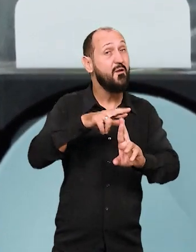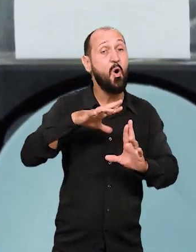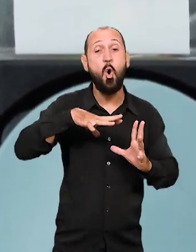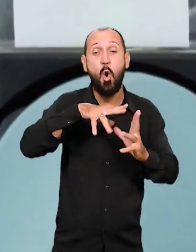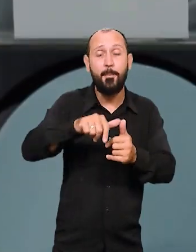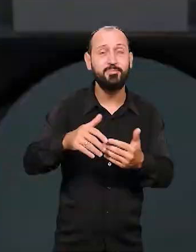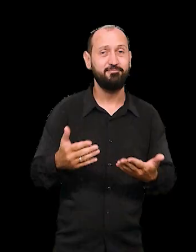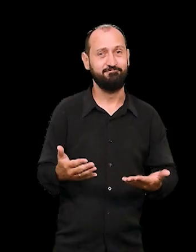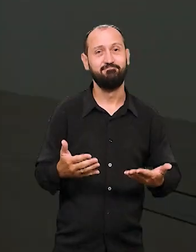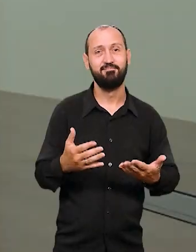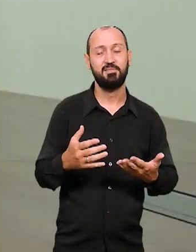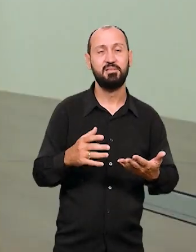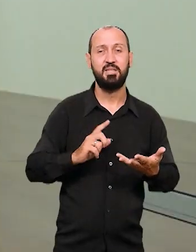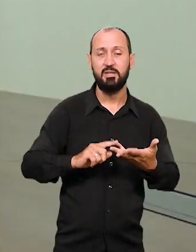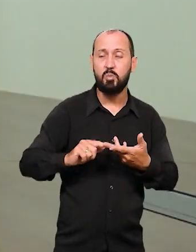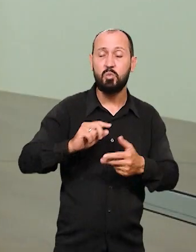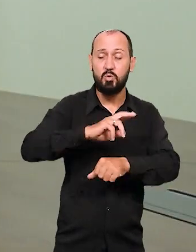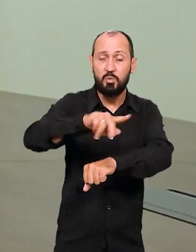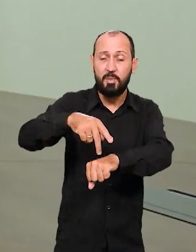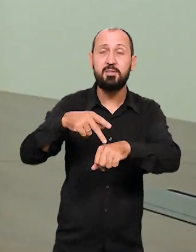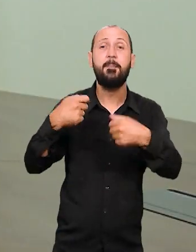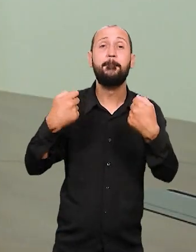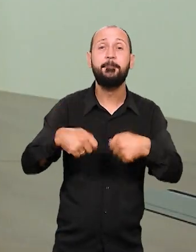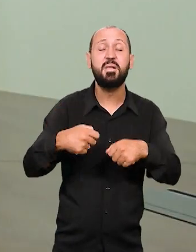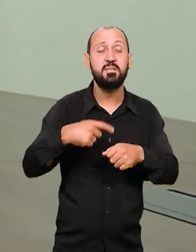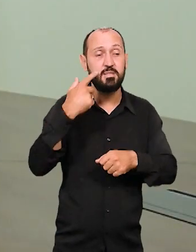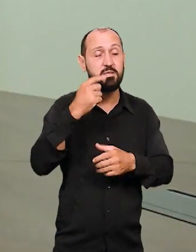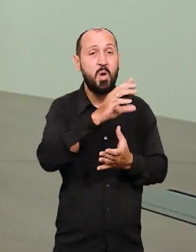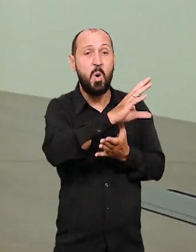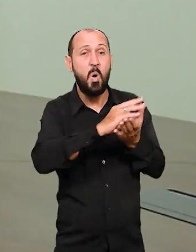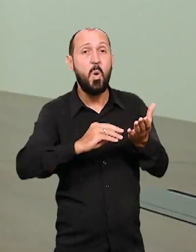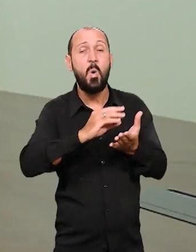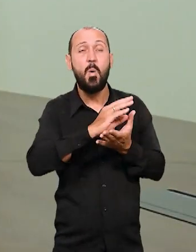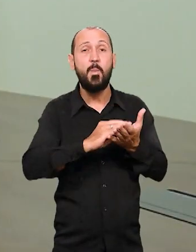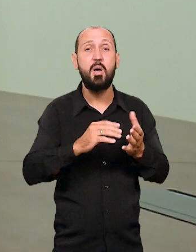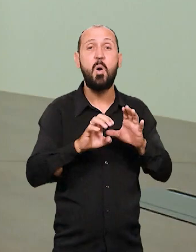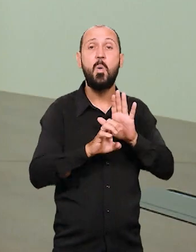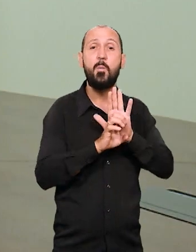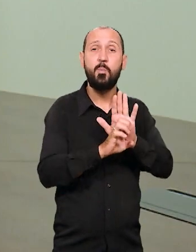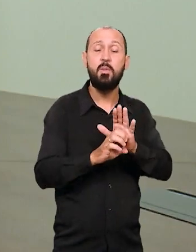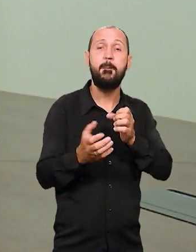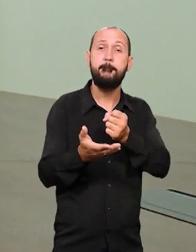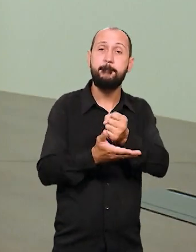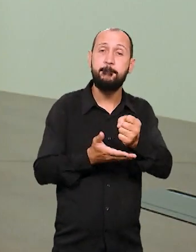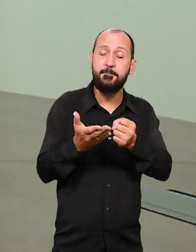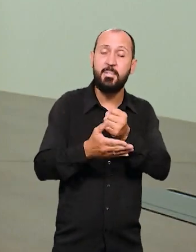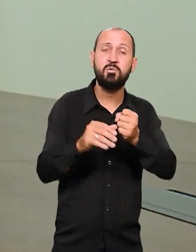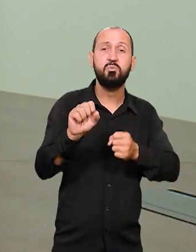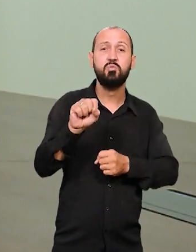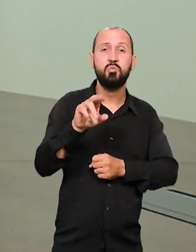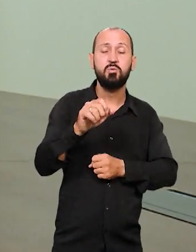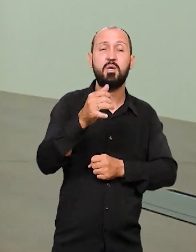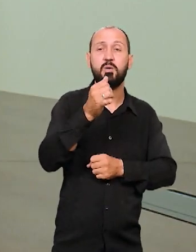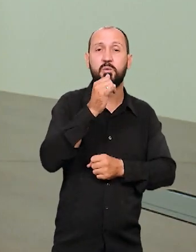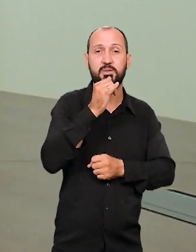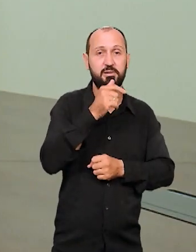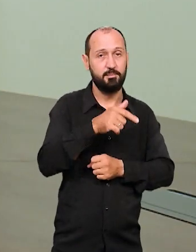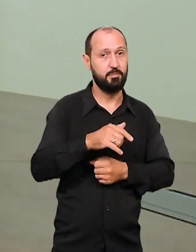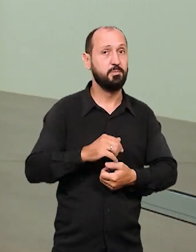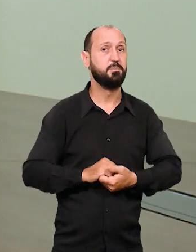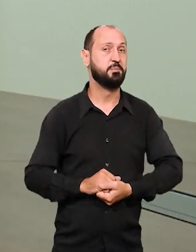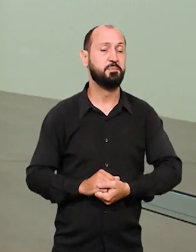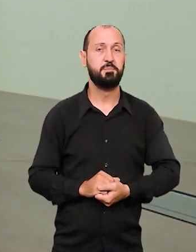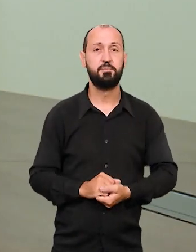é uma referência mundial. Todos os outros países precisam copiar pelo menos o modelo básico do SUS. O SUS é um